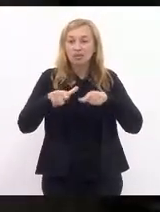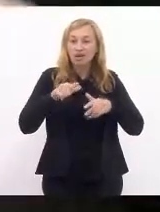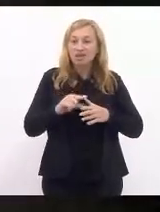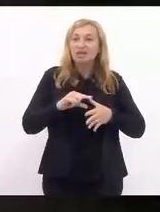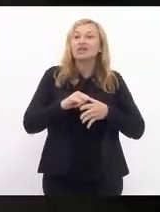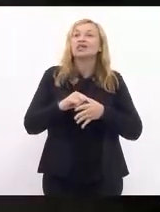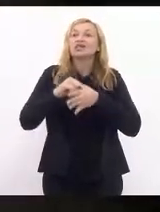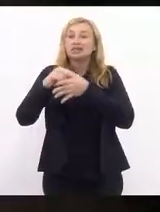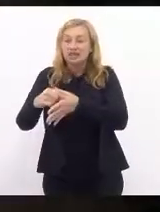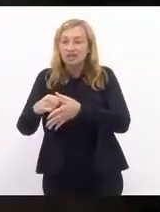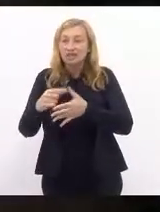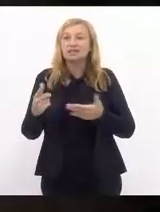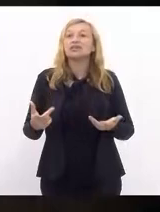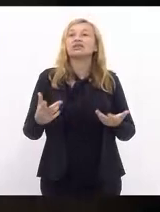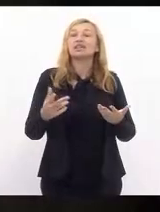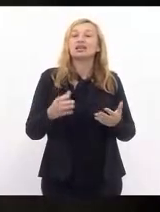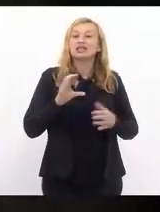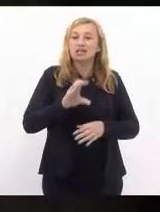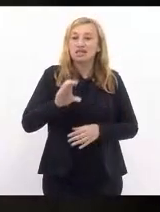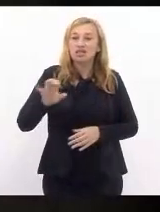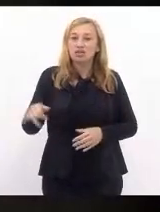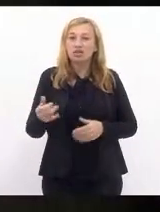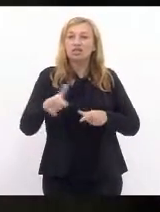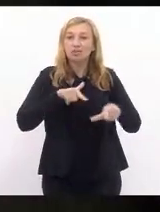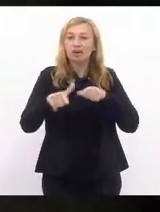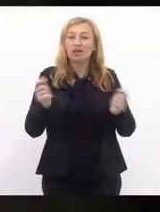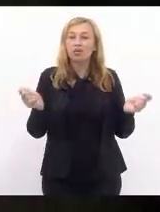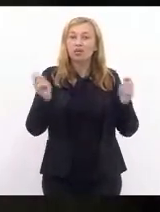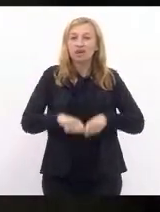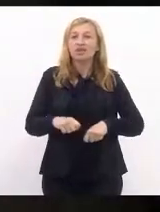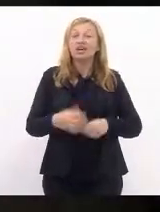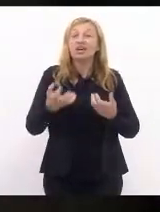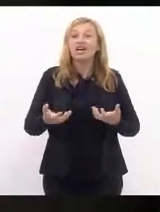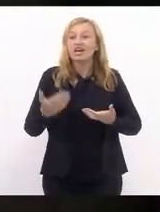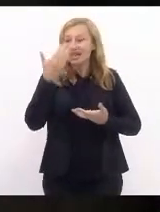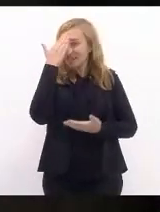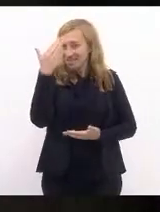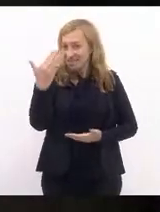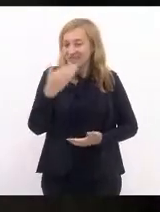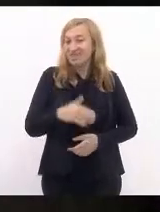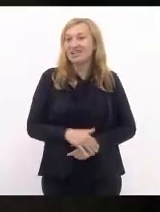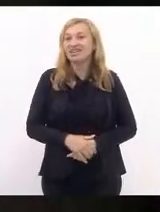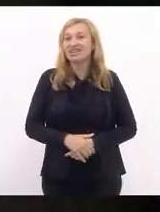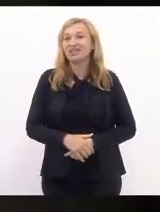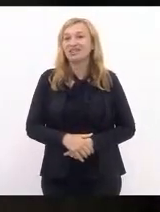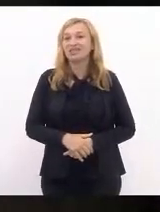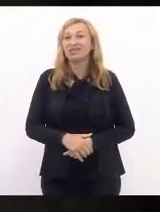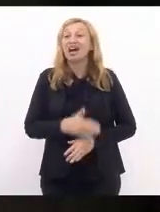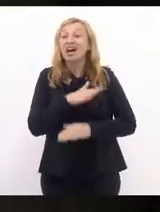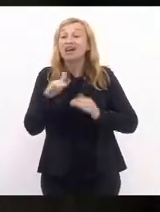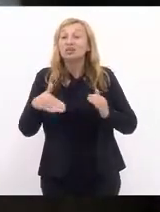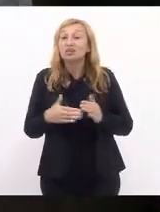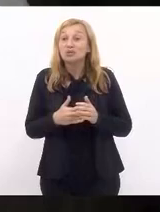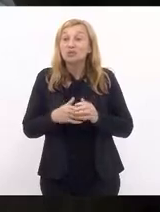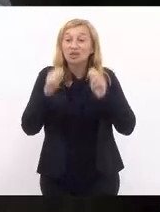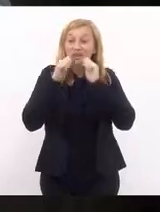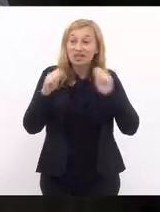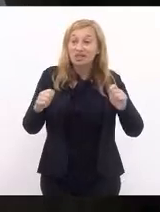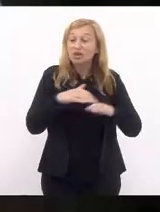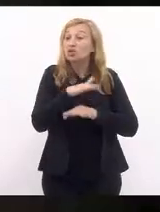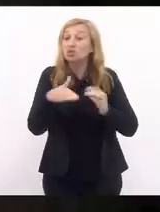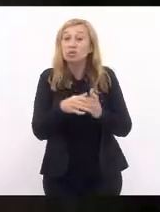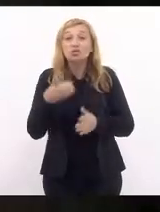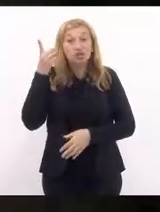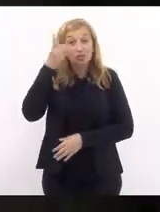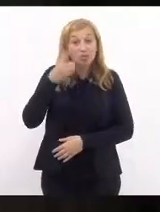liderança da ccj que trabalharam com muita competência quero agradecer a todos os assessores de os